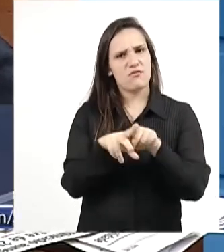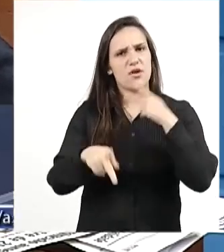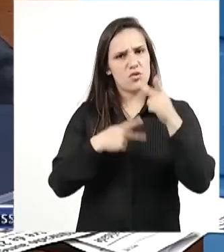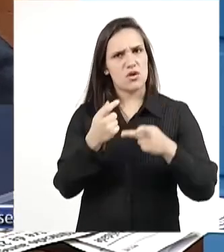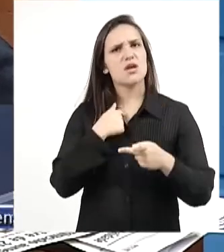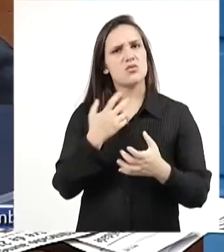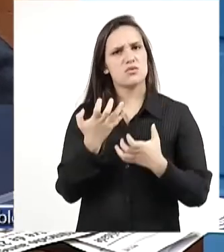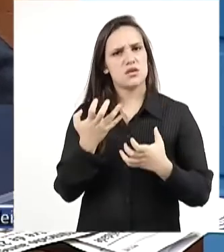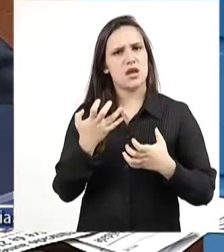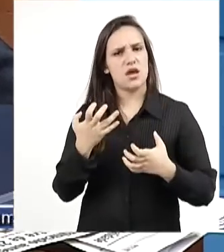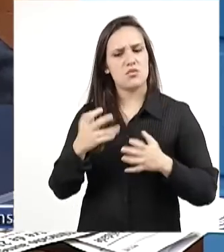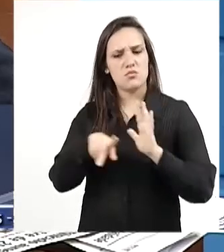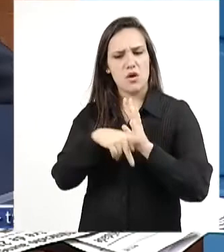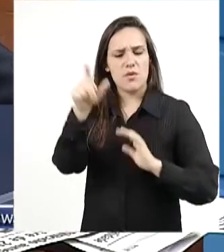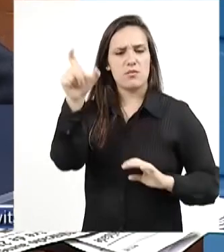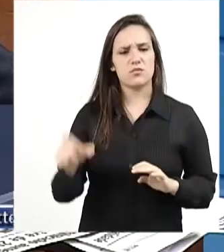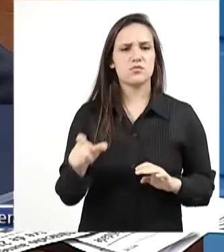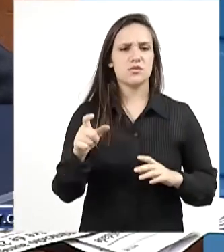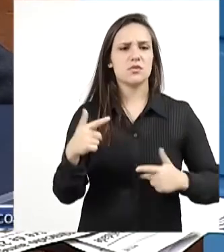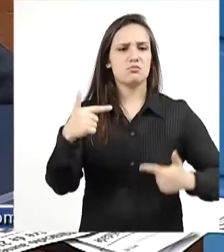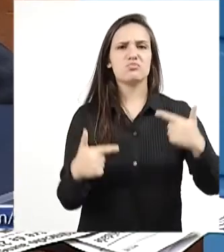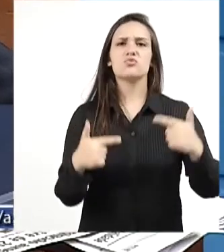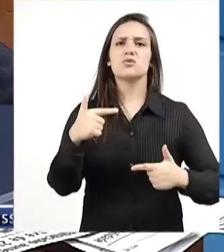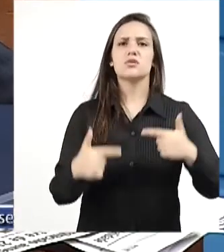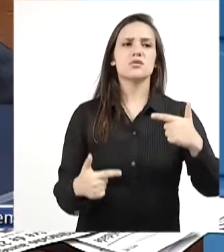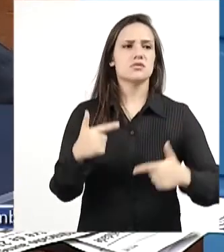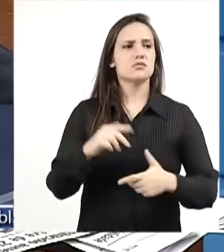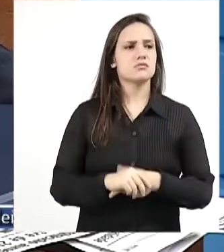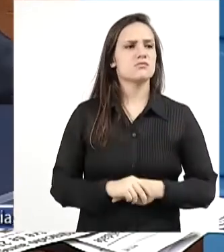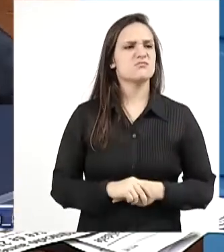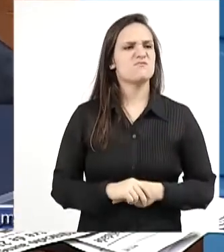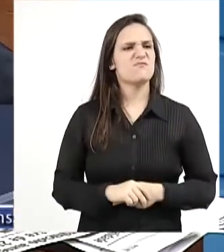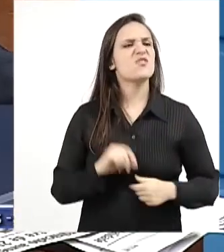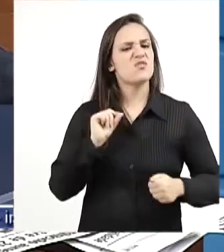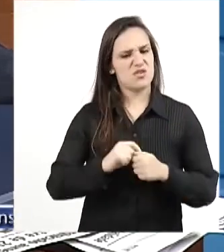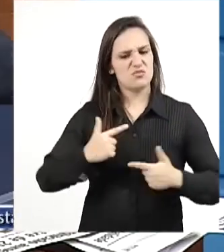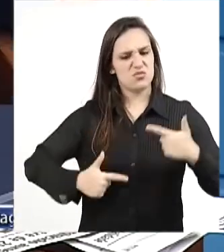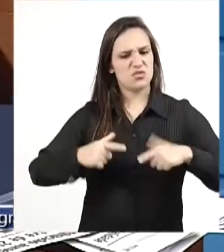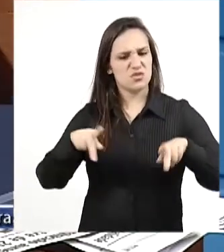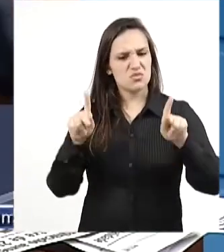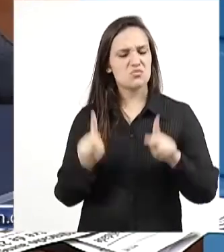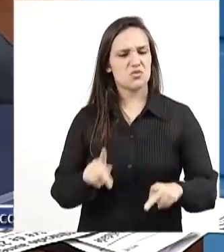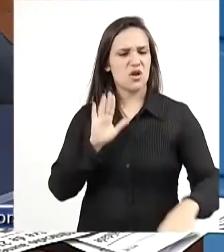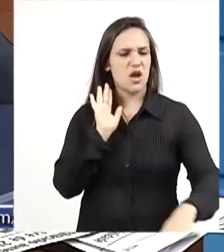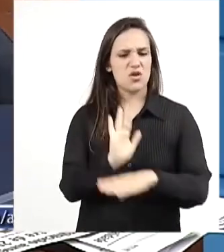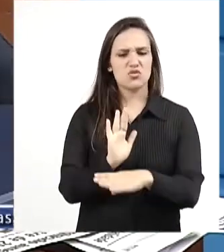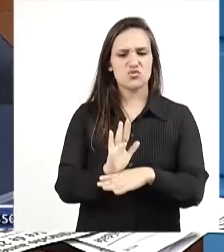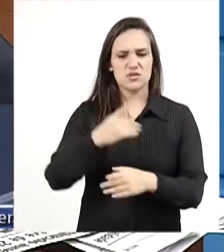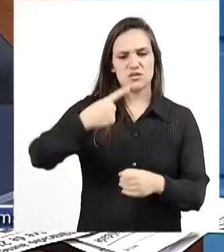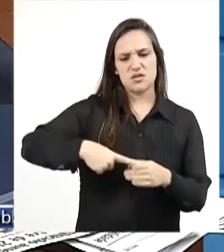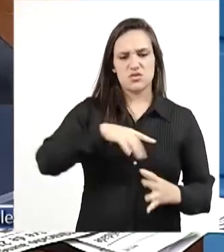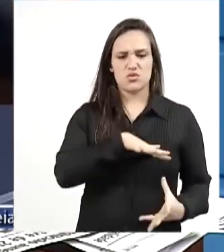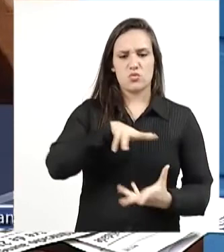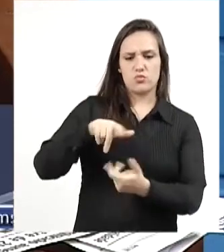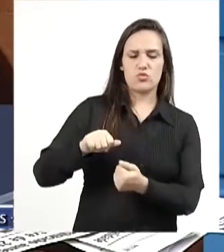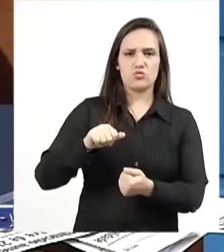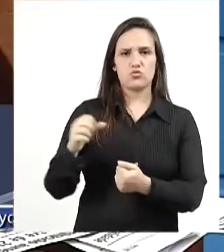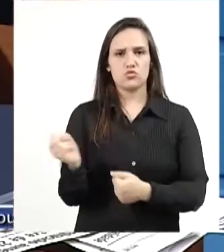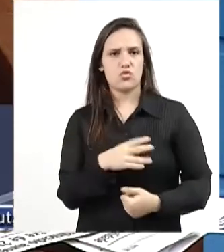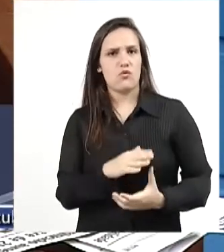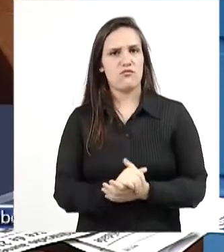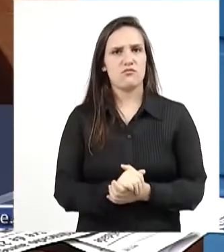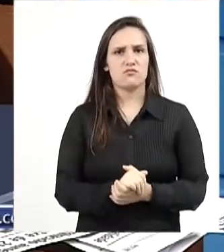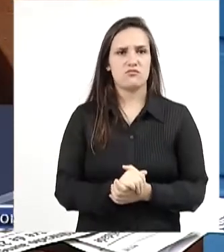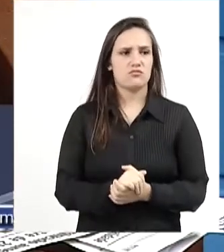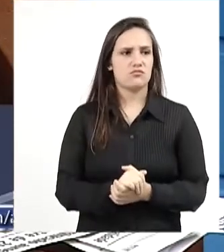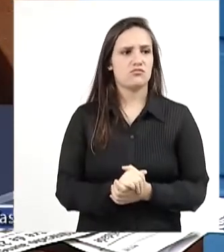E ela entrou na política, fez a diferença, fez políticas públicas na cidade de Mundo Novo que foram copiadas